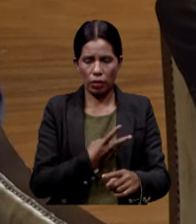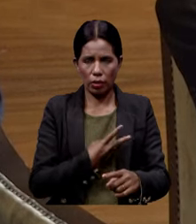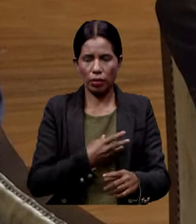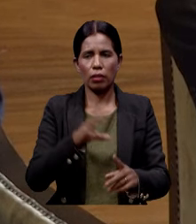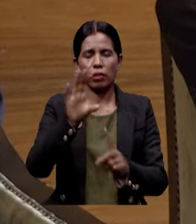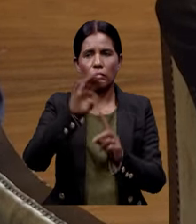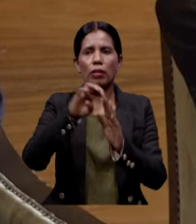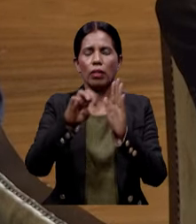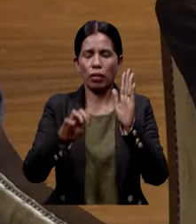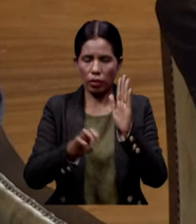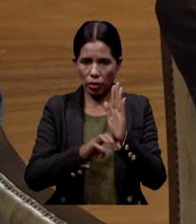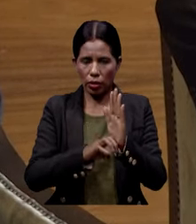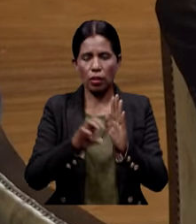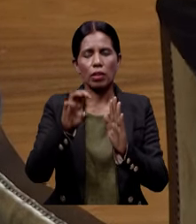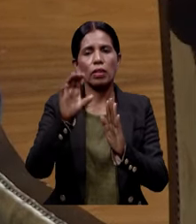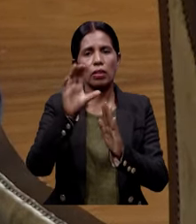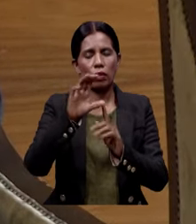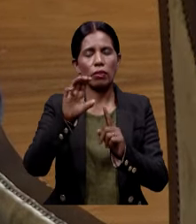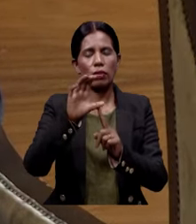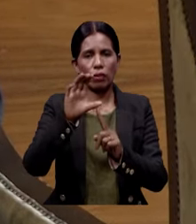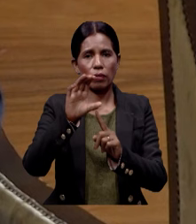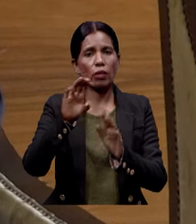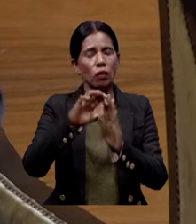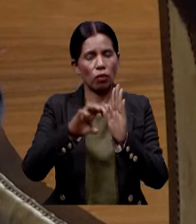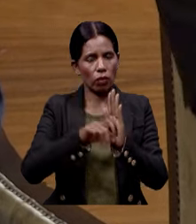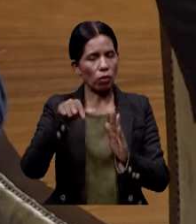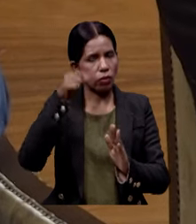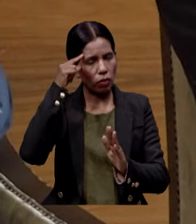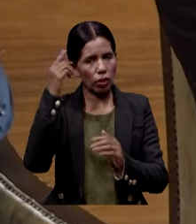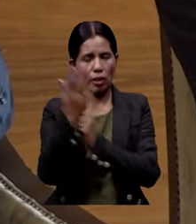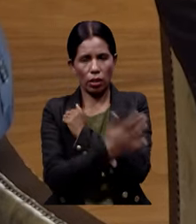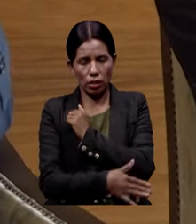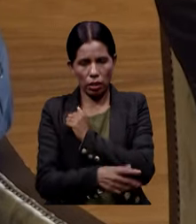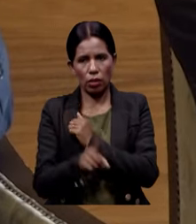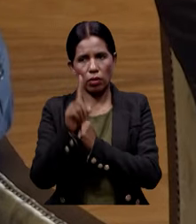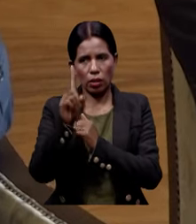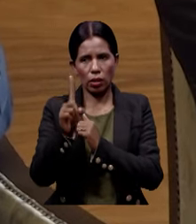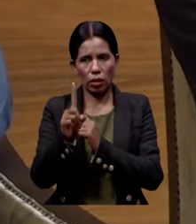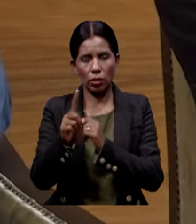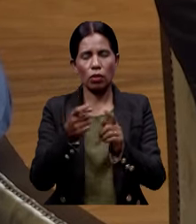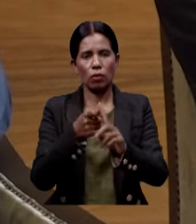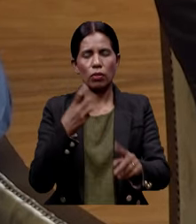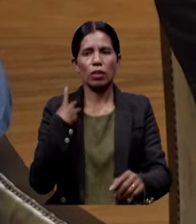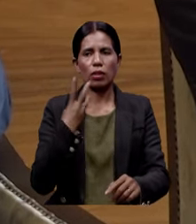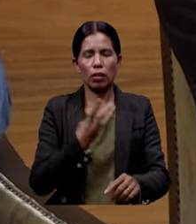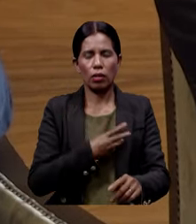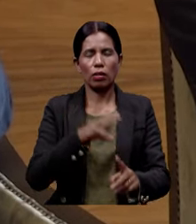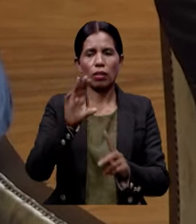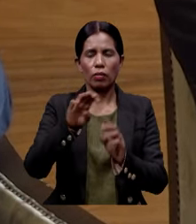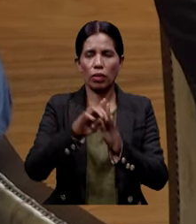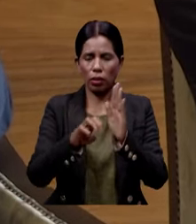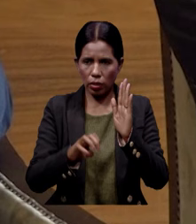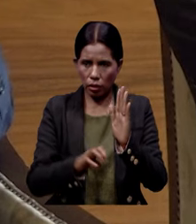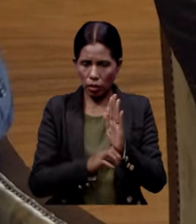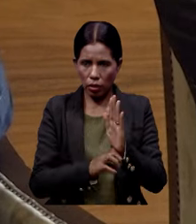chefe do Estado, o chefe do governo foi e a rei ida ou um cita chefe do Estado